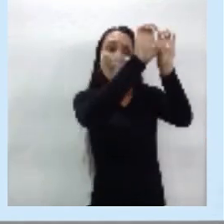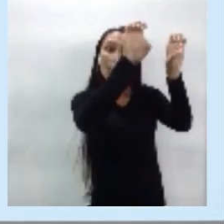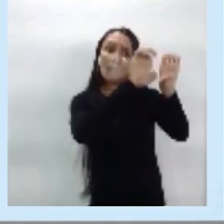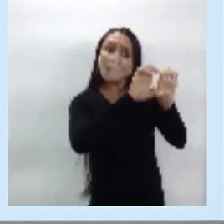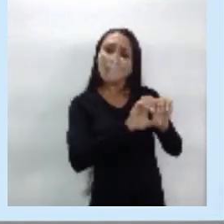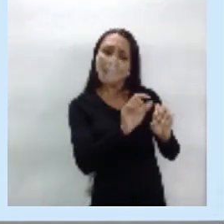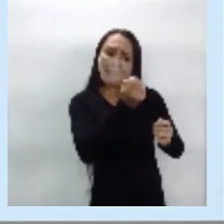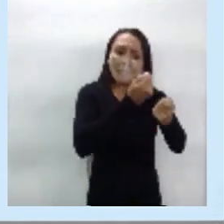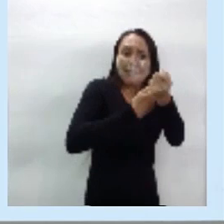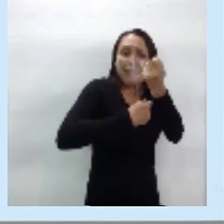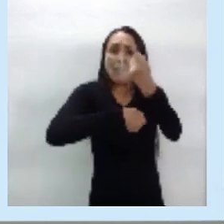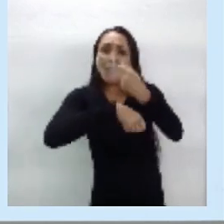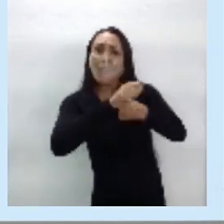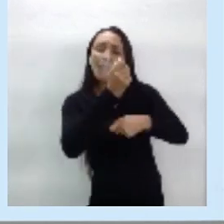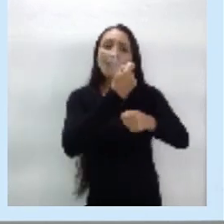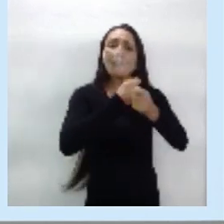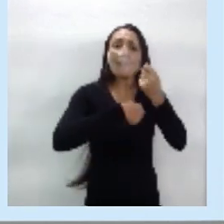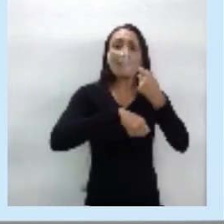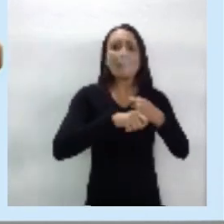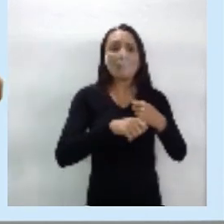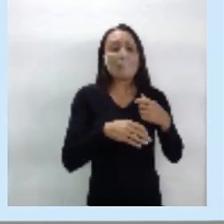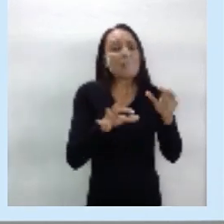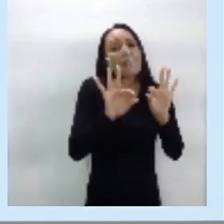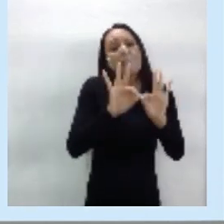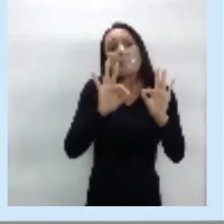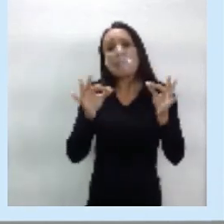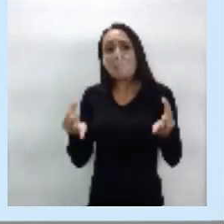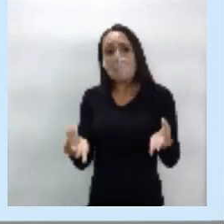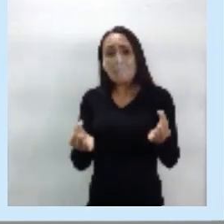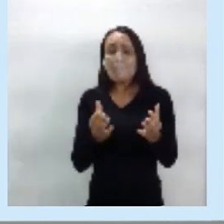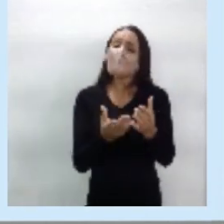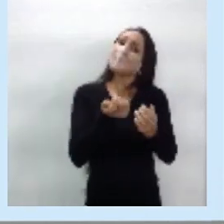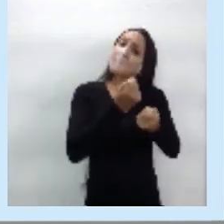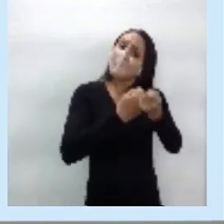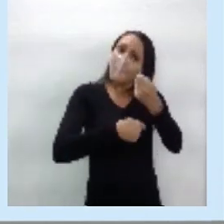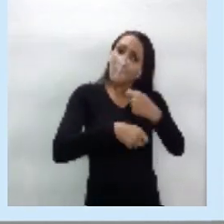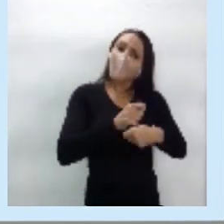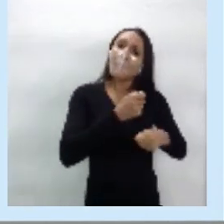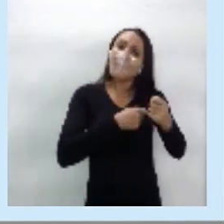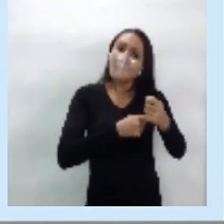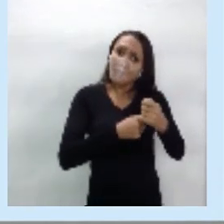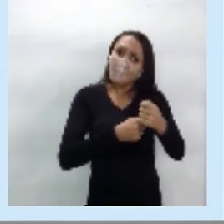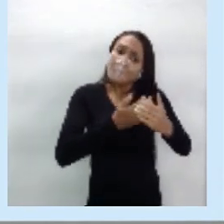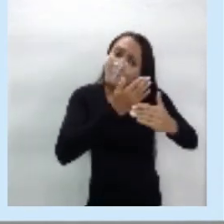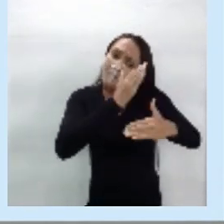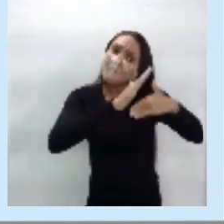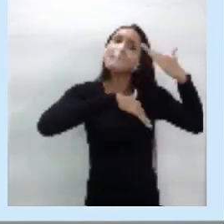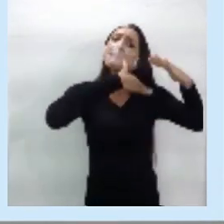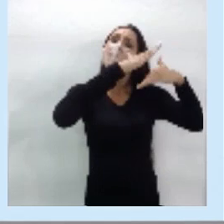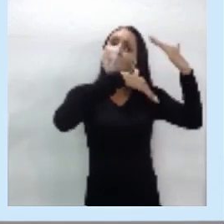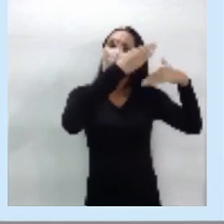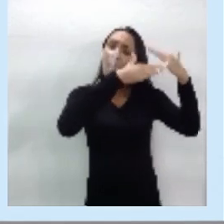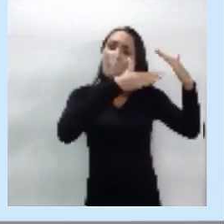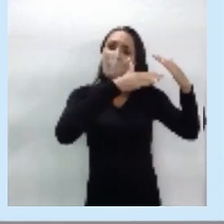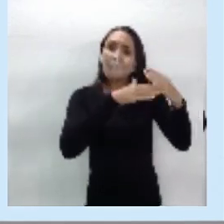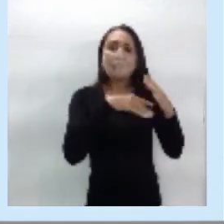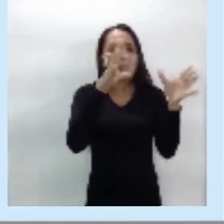estrutura da economia para que simplesmente o meu comércio ande. Então, tudo